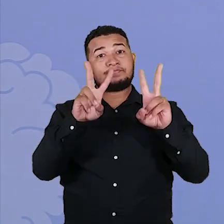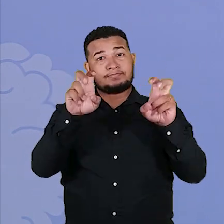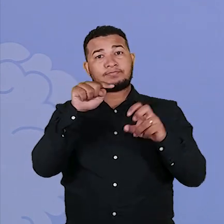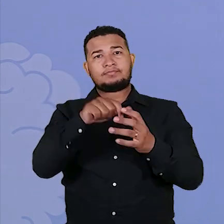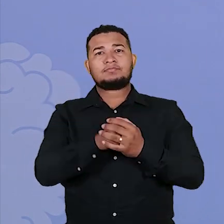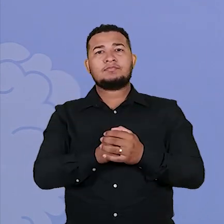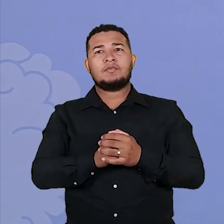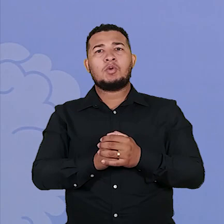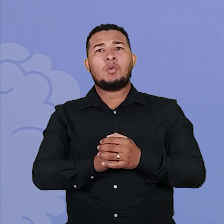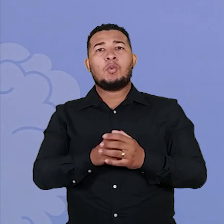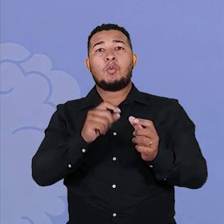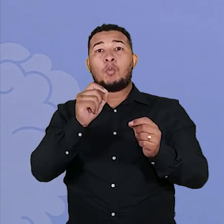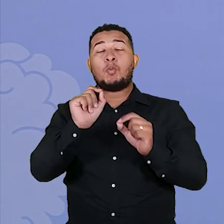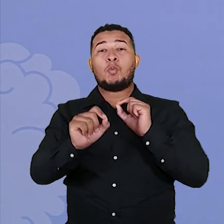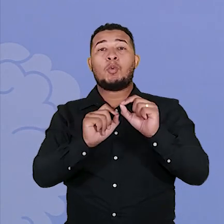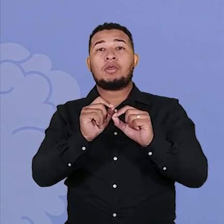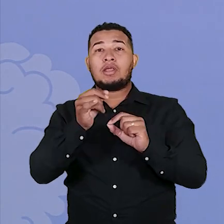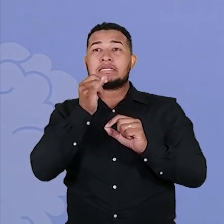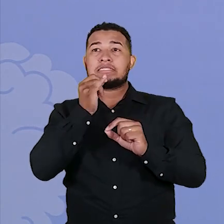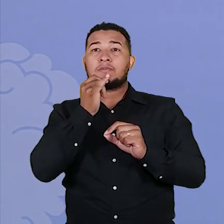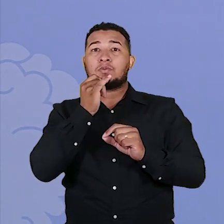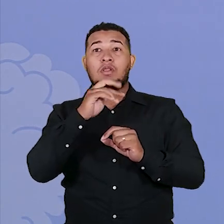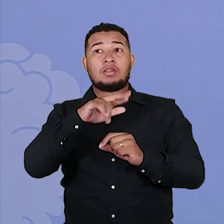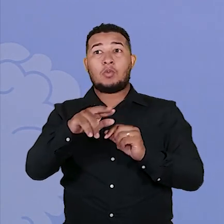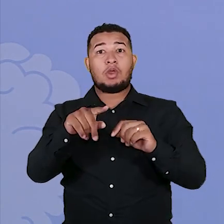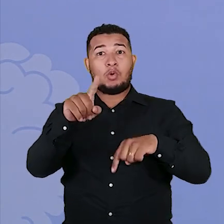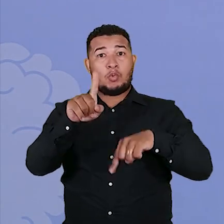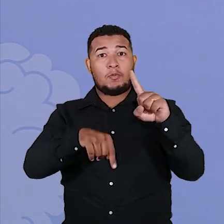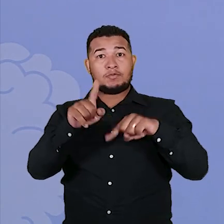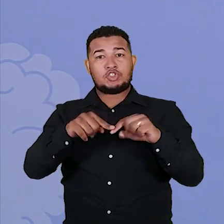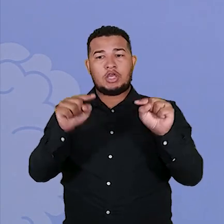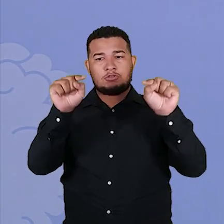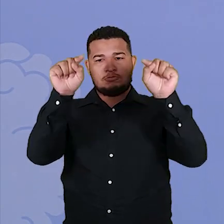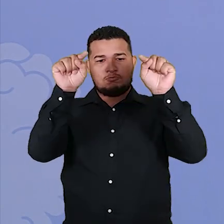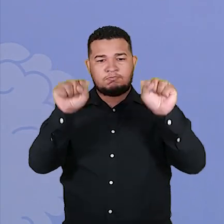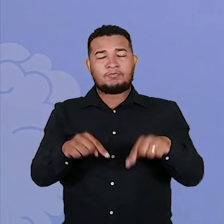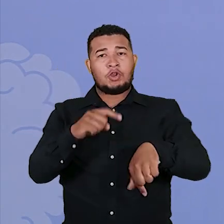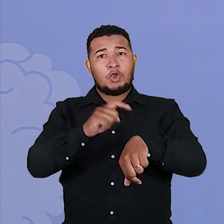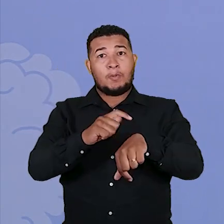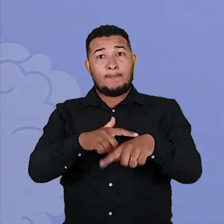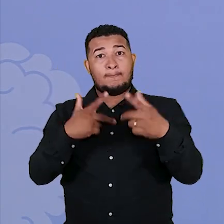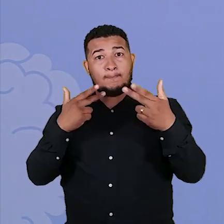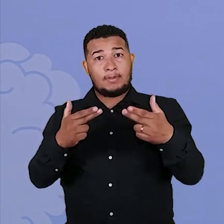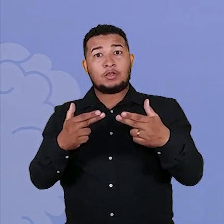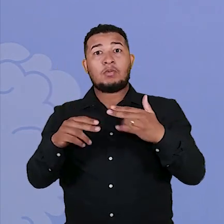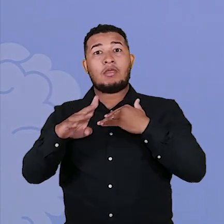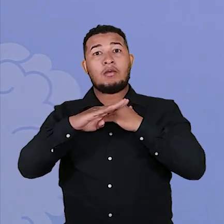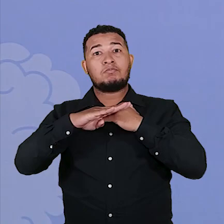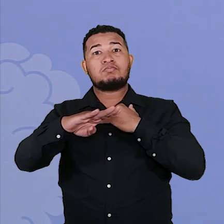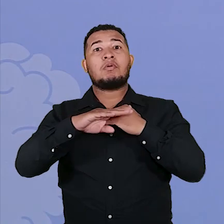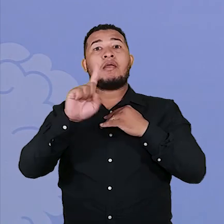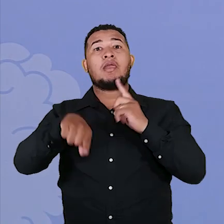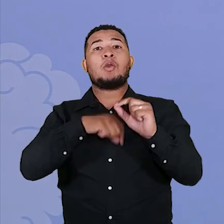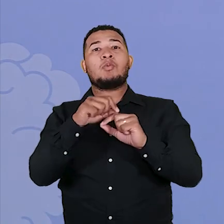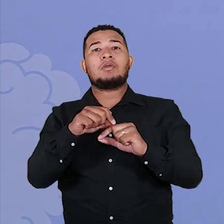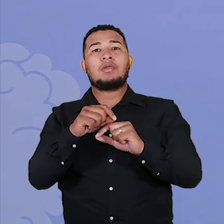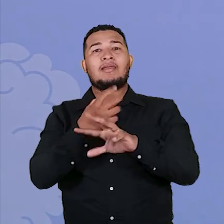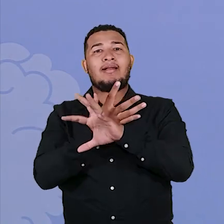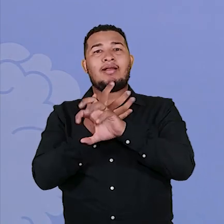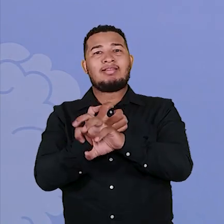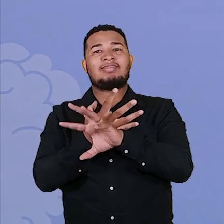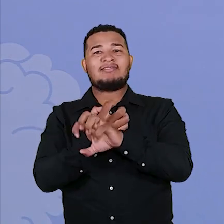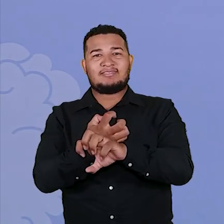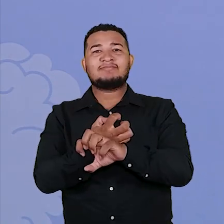recapitular isso tá o que não faz a gente os objetos chegarem ao mesmo tempo no chão é o